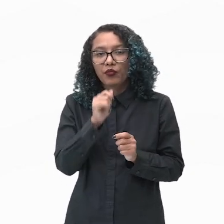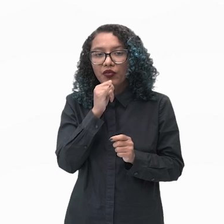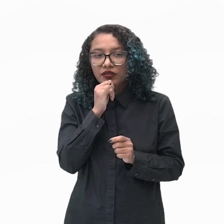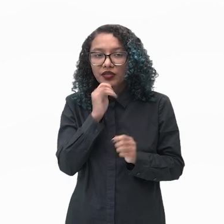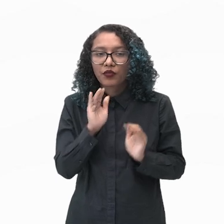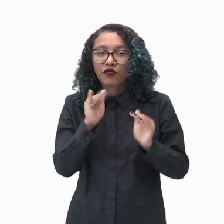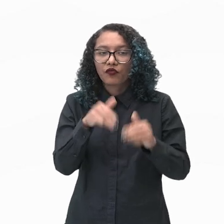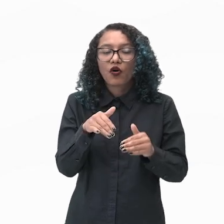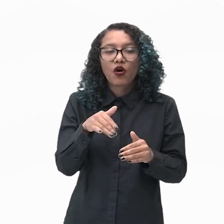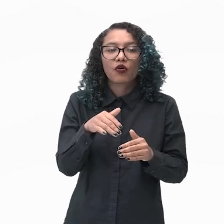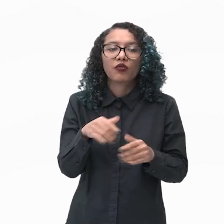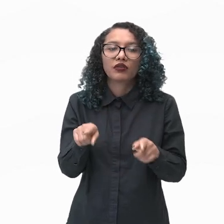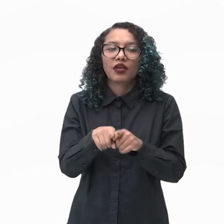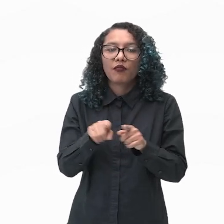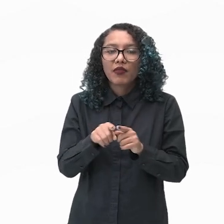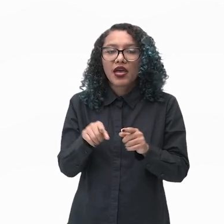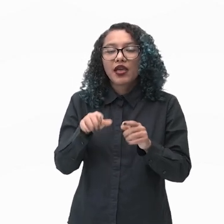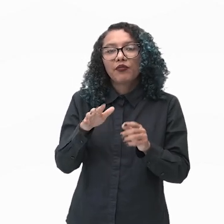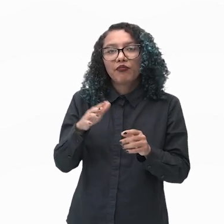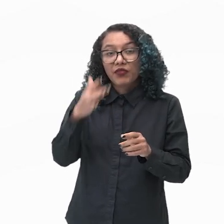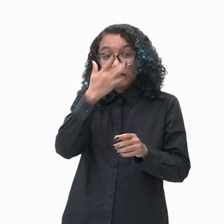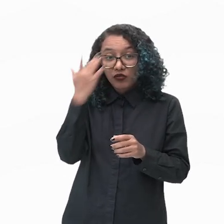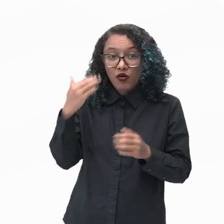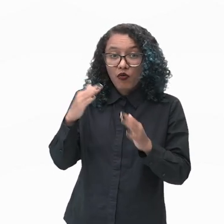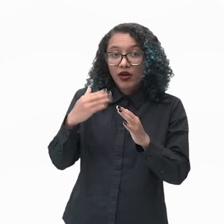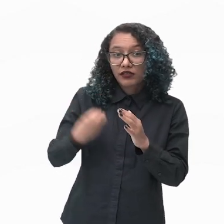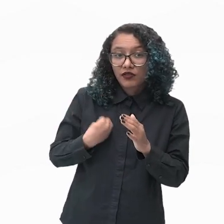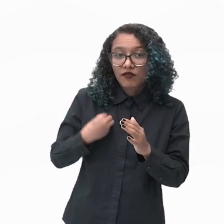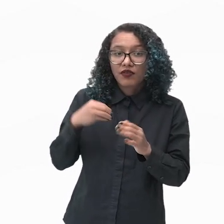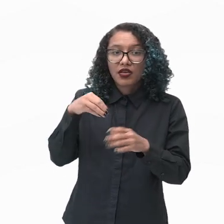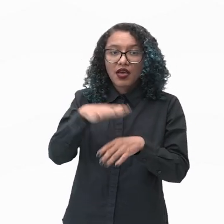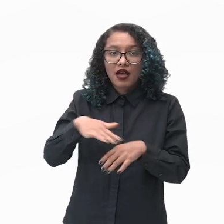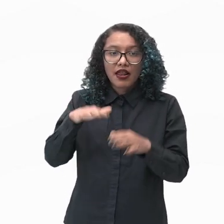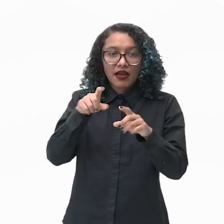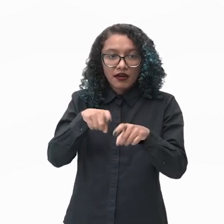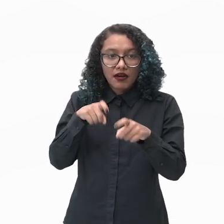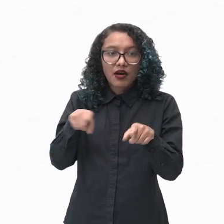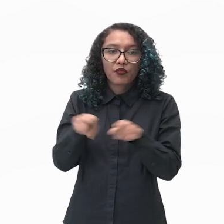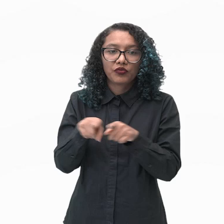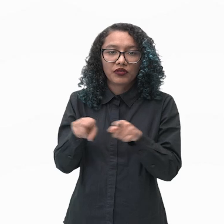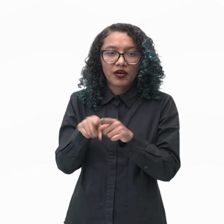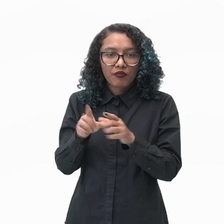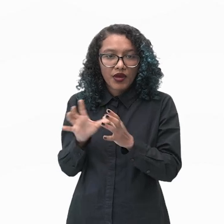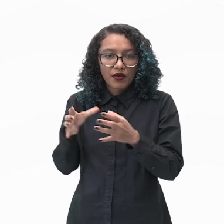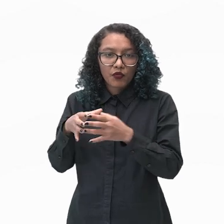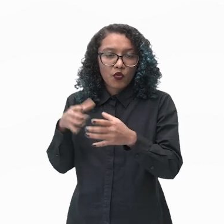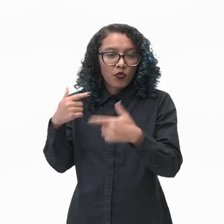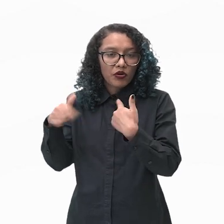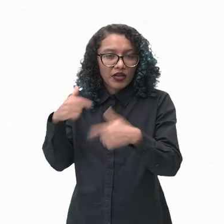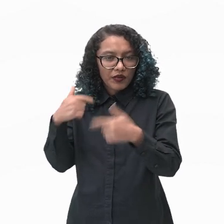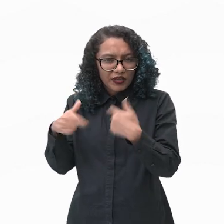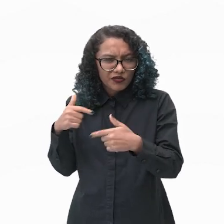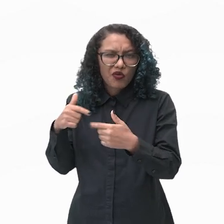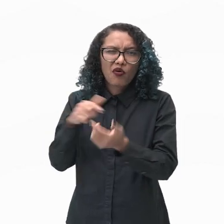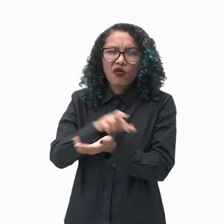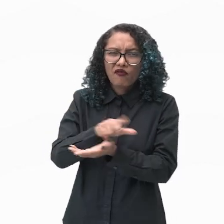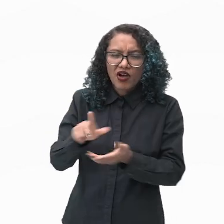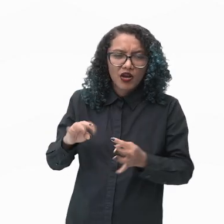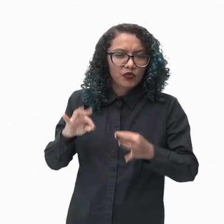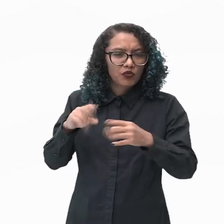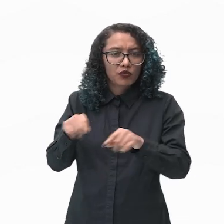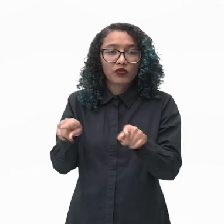campo, das pessoas que vivem no campo ali, movimento de classes que envolve ali os trabalhadores de uma forma geral, né, os operários, por assim